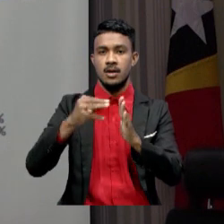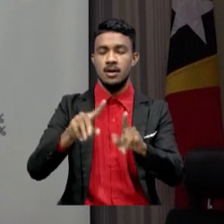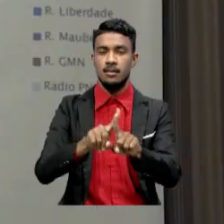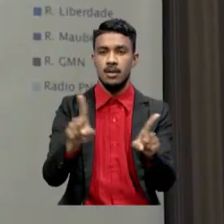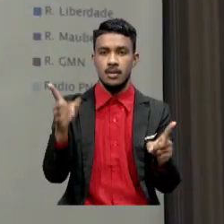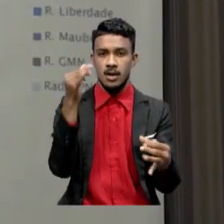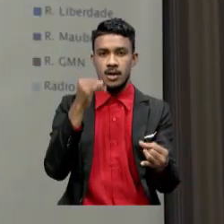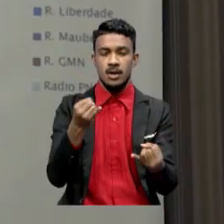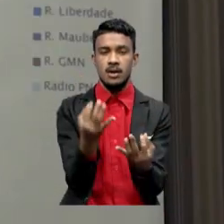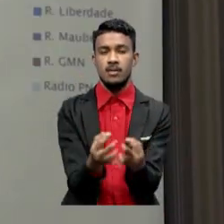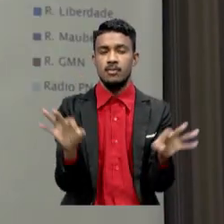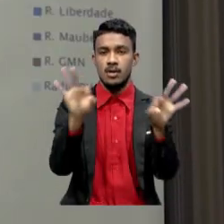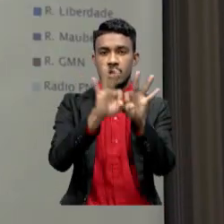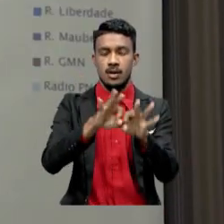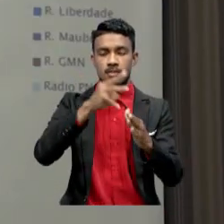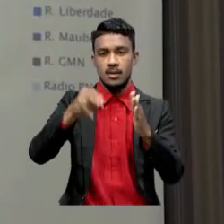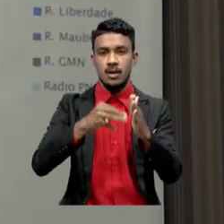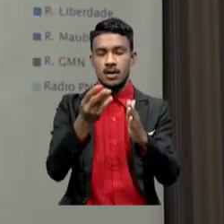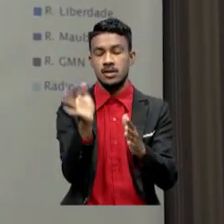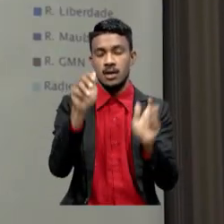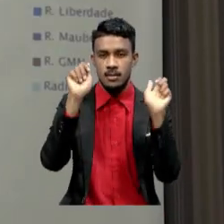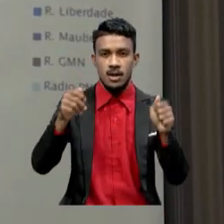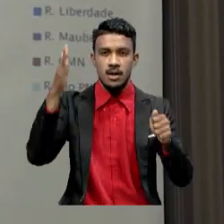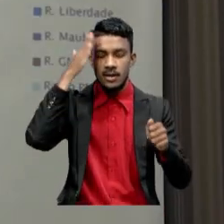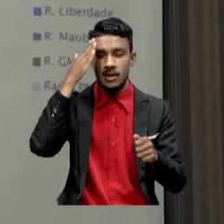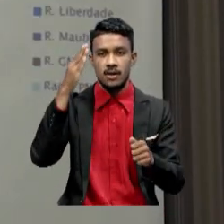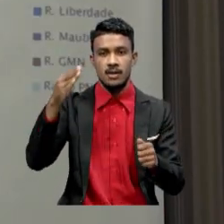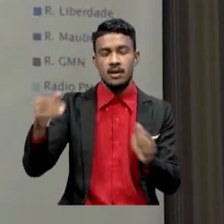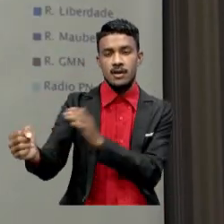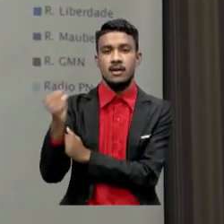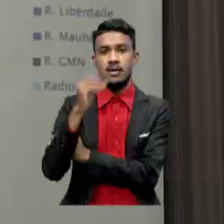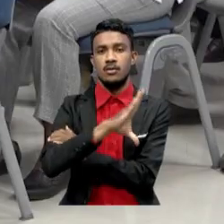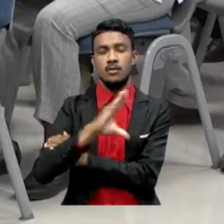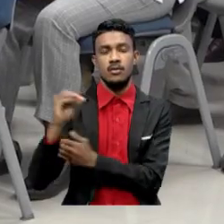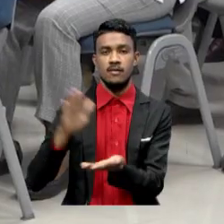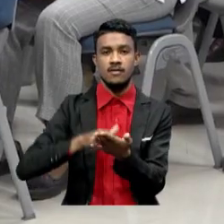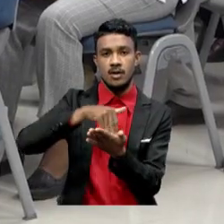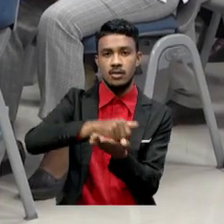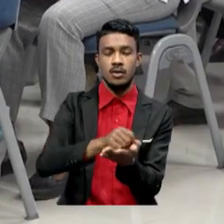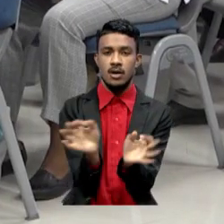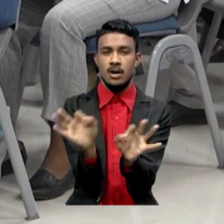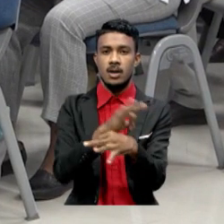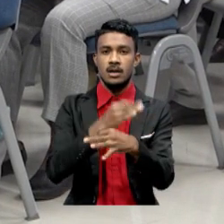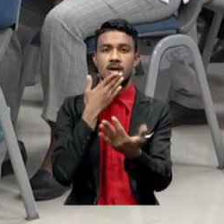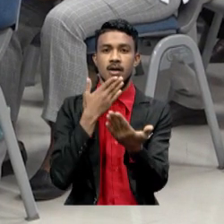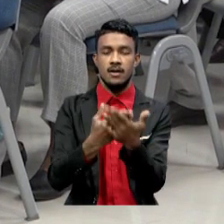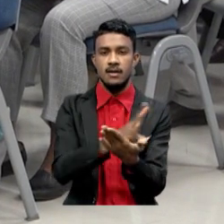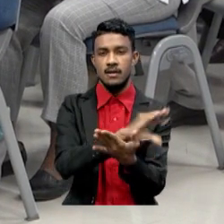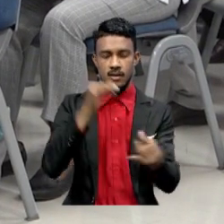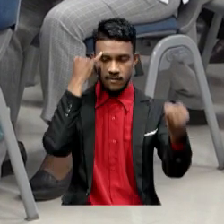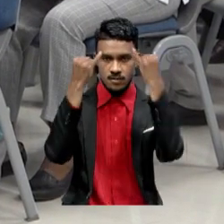mak, media sira belehatene nia ponto forte no fraqueza sira, atu hadia liutan qualidade